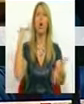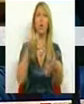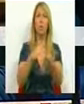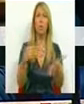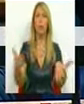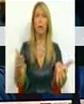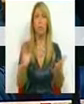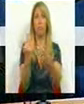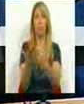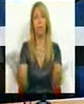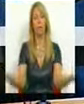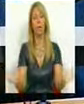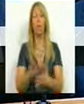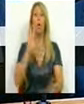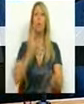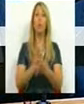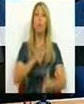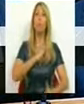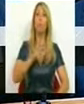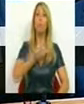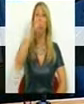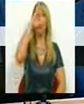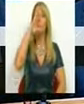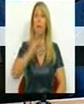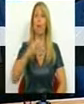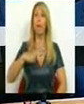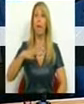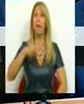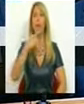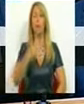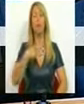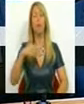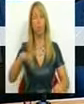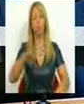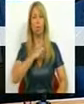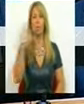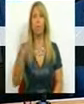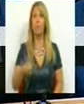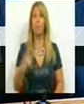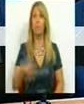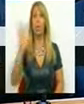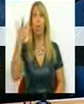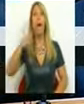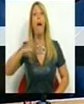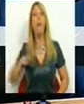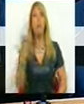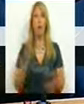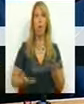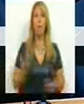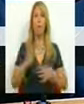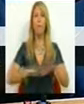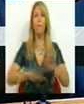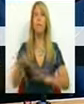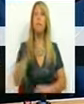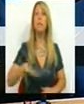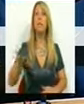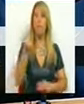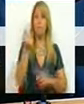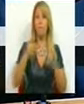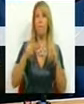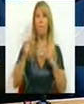fim, Sr. Primeiro-Ministro, quero aqui dizer que quando quiser concluir, Sr. Presidente, comparar a situação financeira do